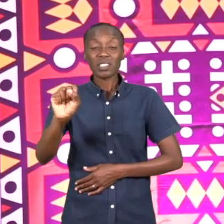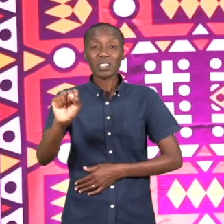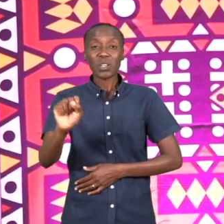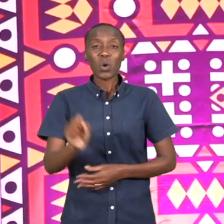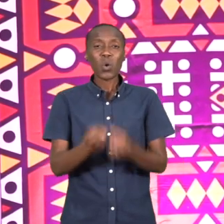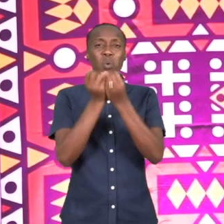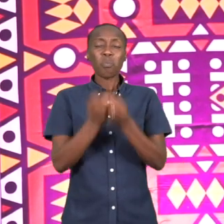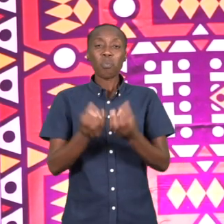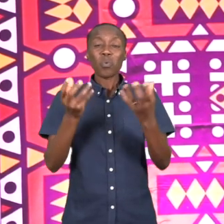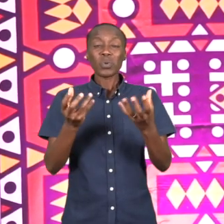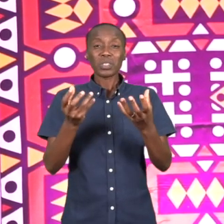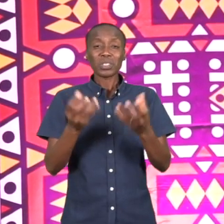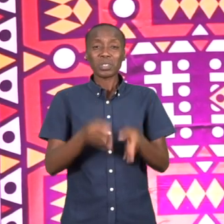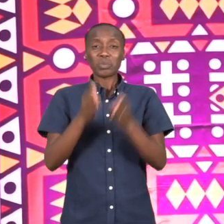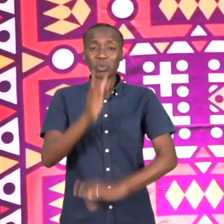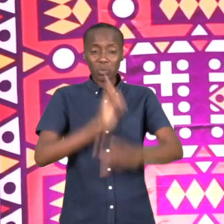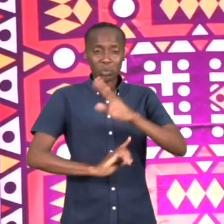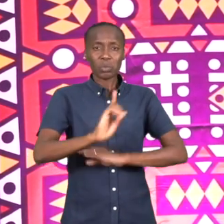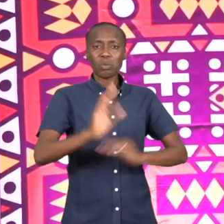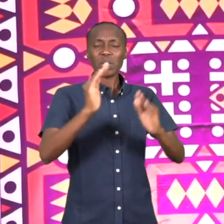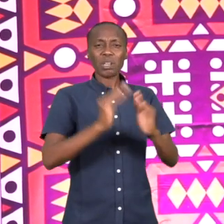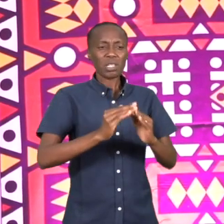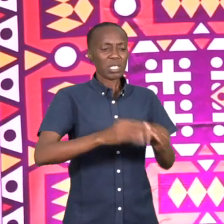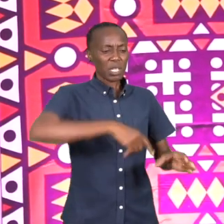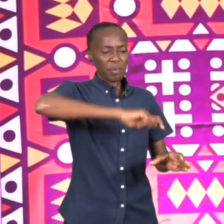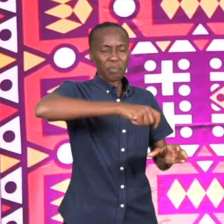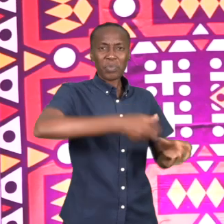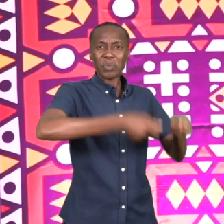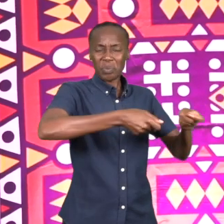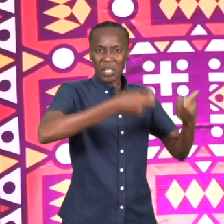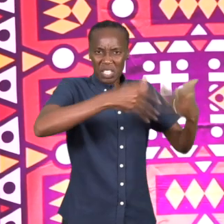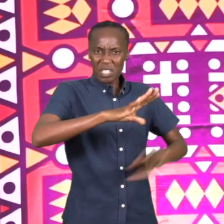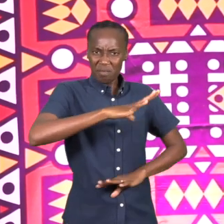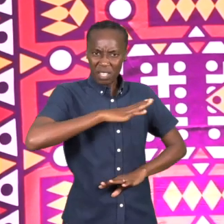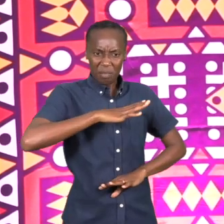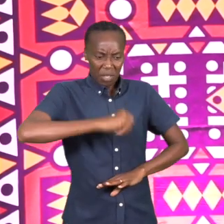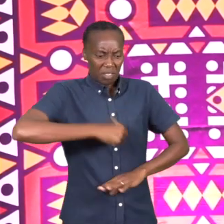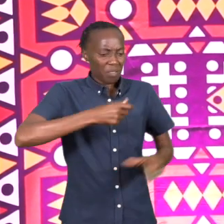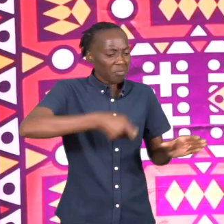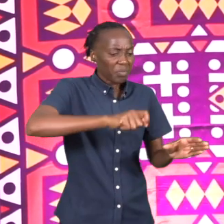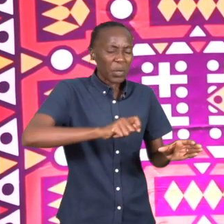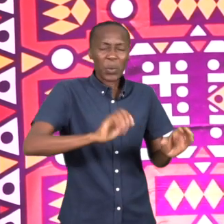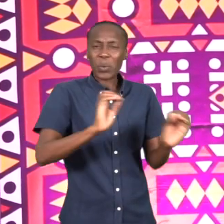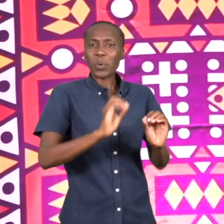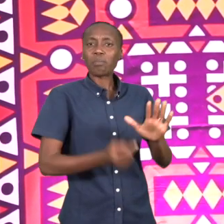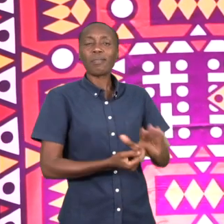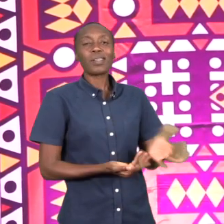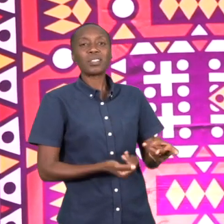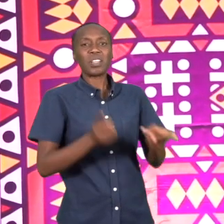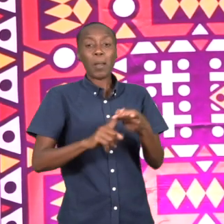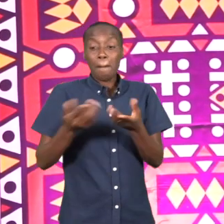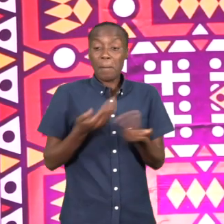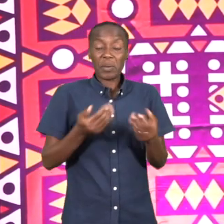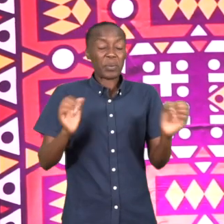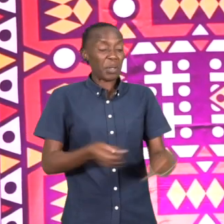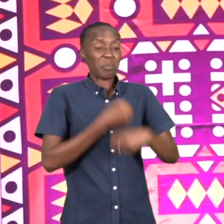não comem enquanto não vier uma mulher para lhes servir. Não lavam-se enquanto uma mulher não lhes preparar a água do